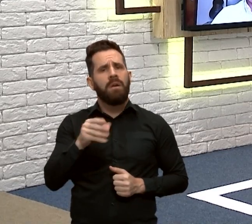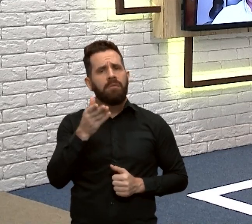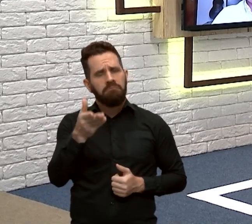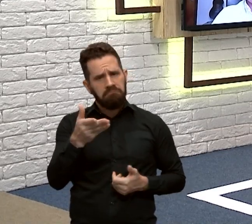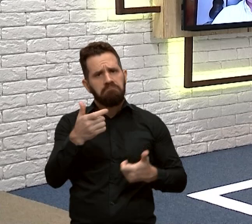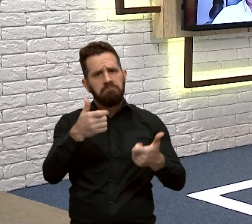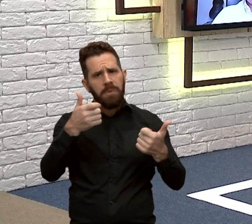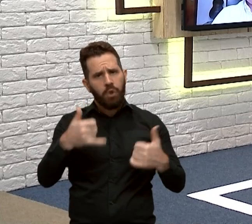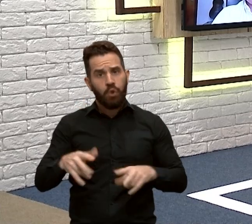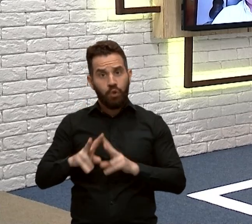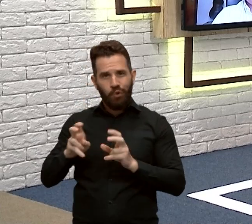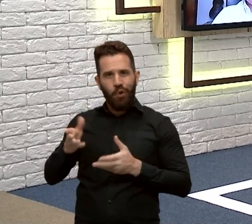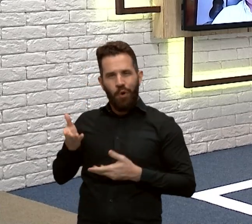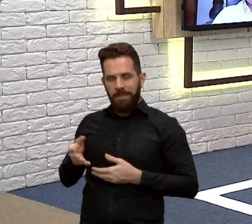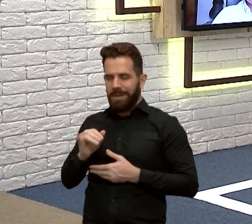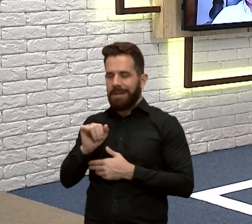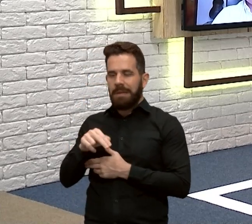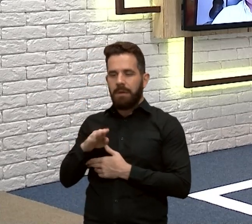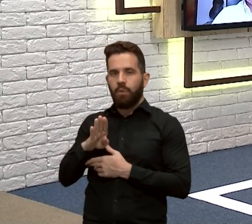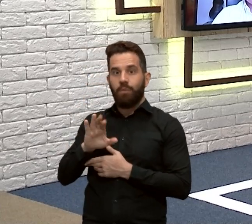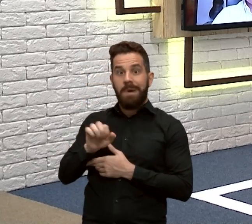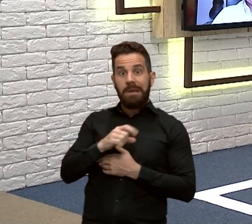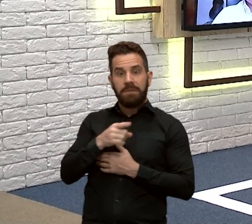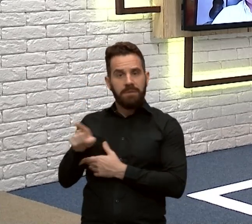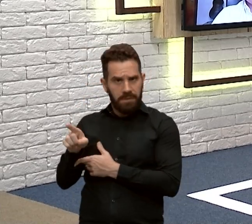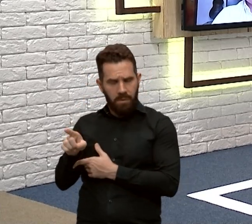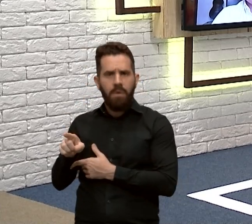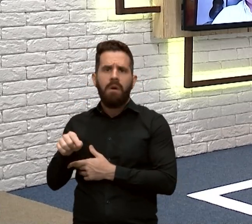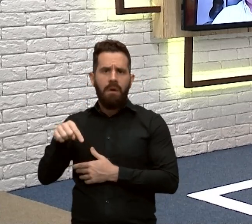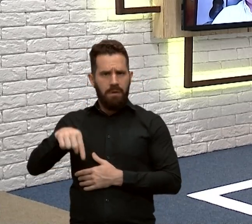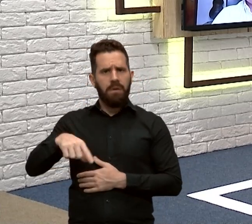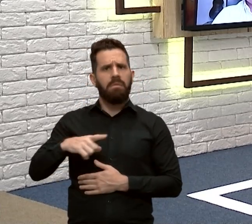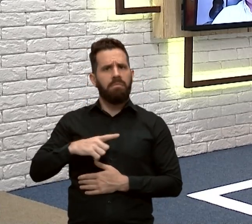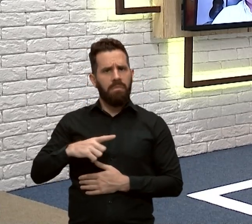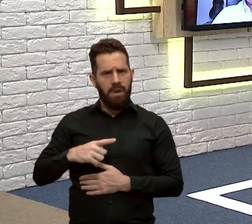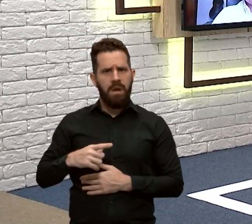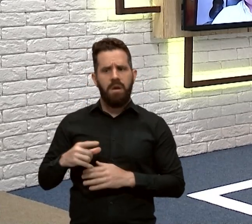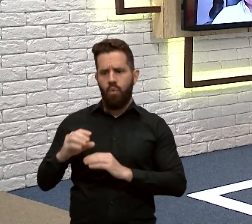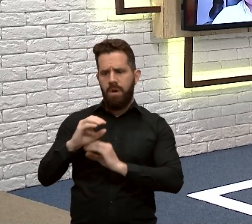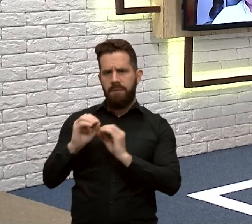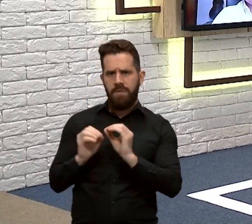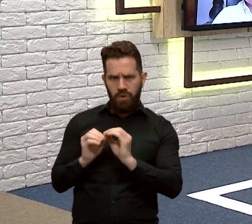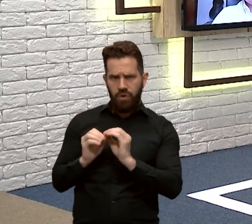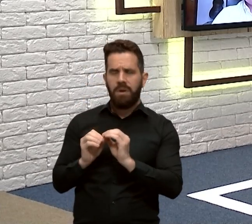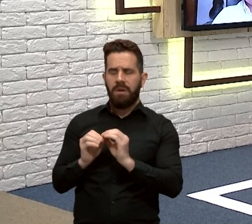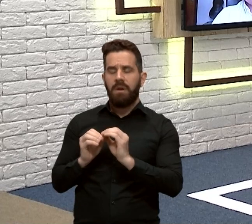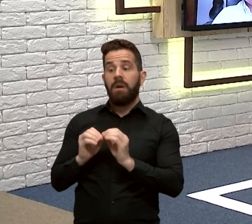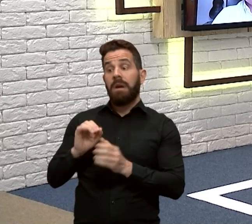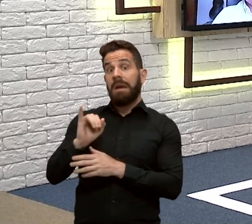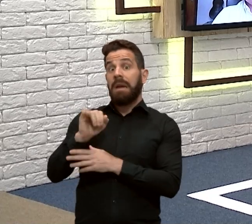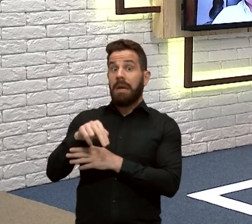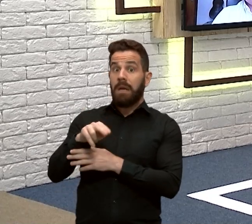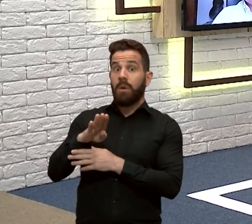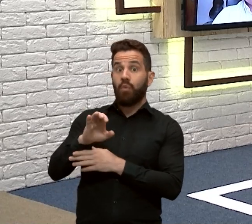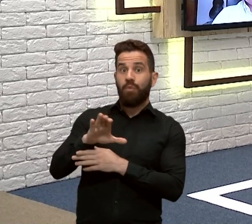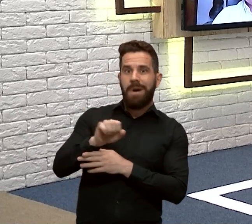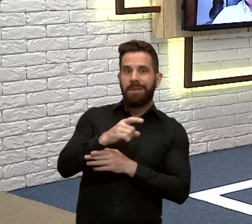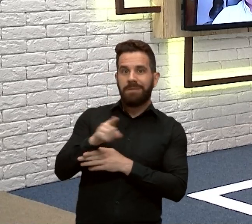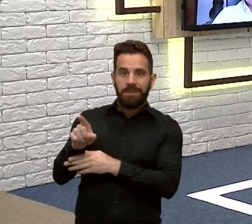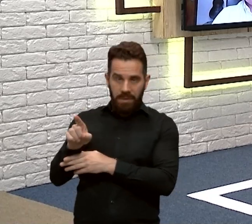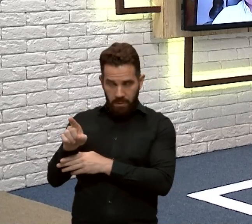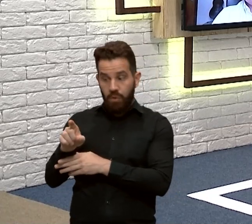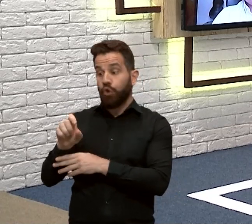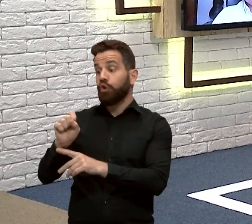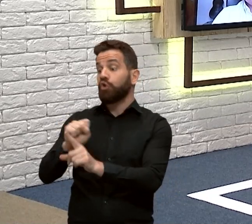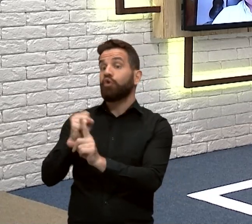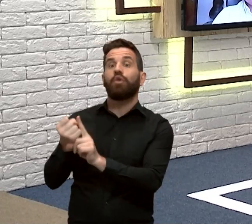importância da incubação, o papel da incubação. A UFG conta com a incubadora social, né? O senhor é o coordenador. Se alguém que está